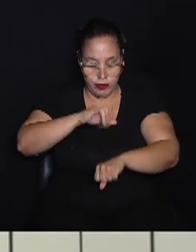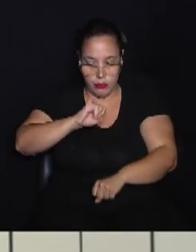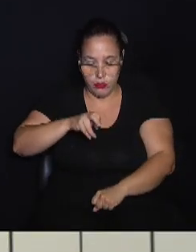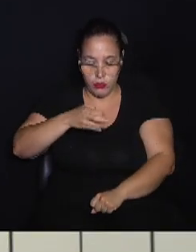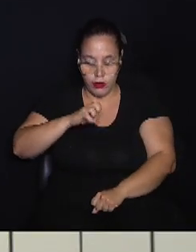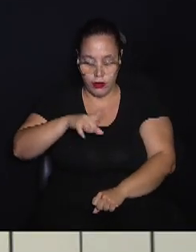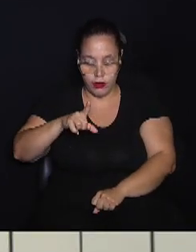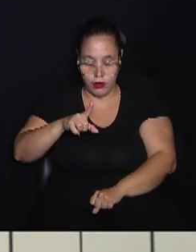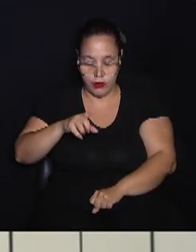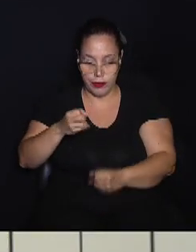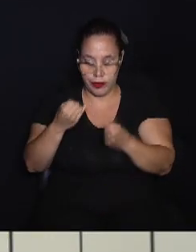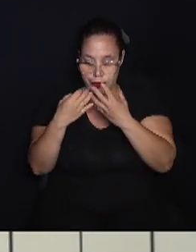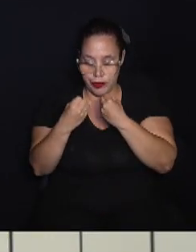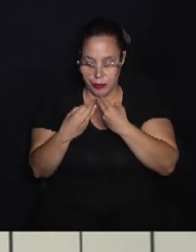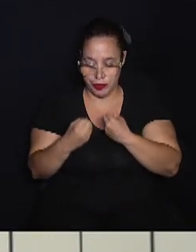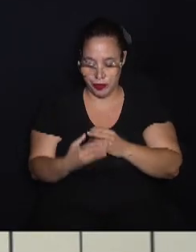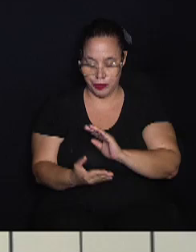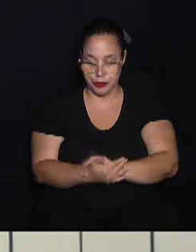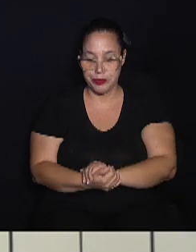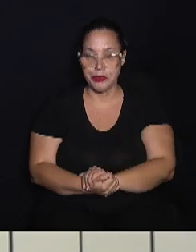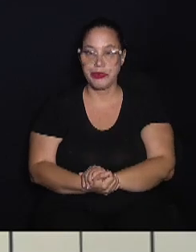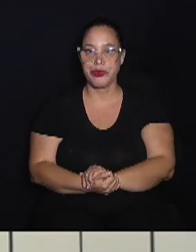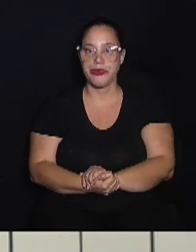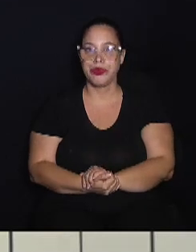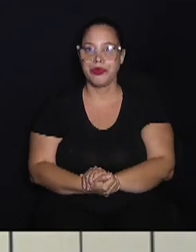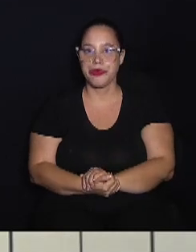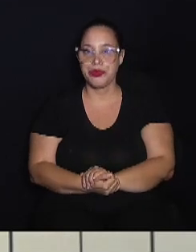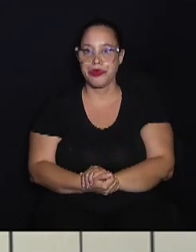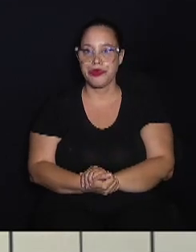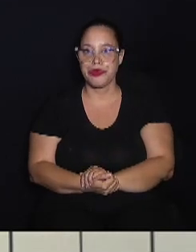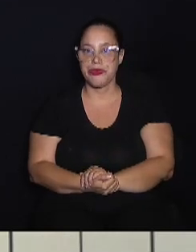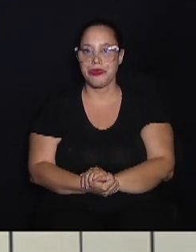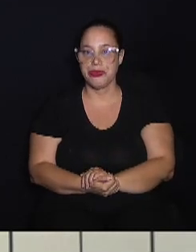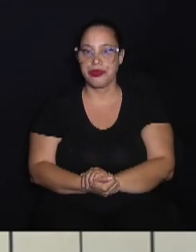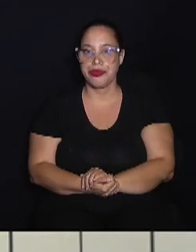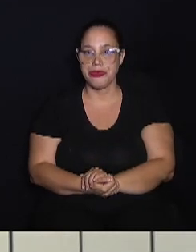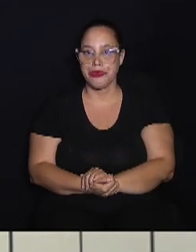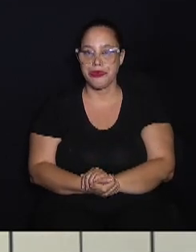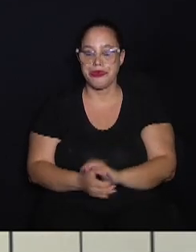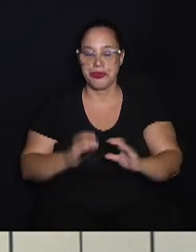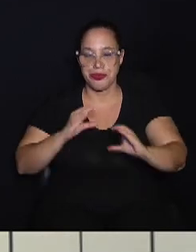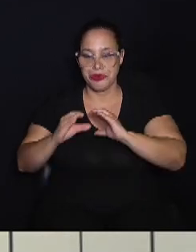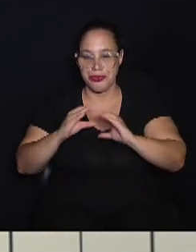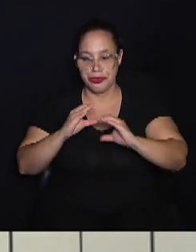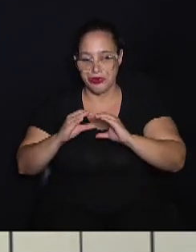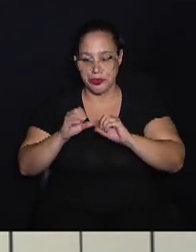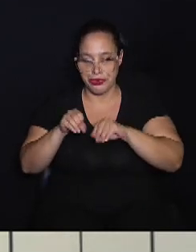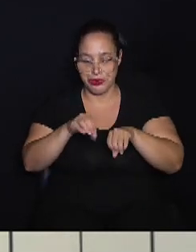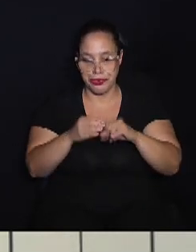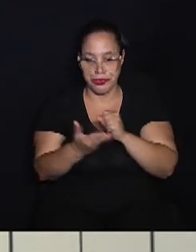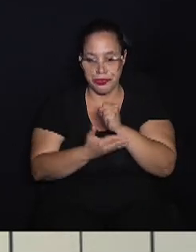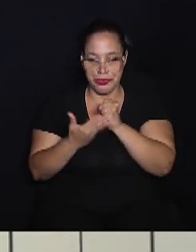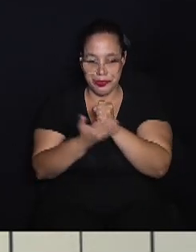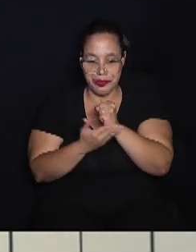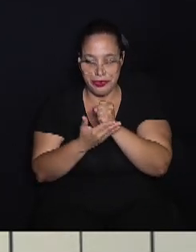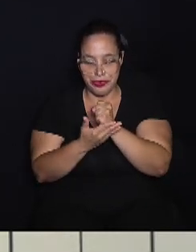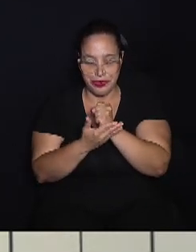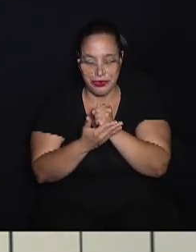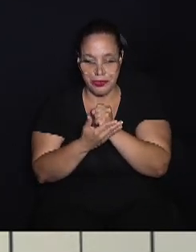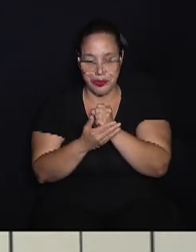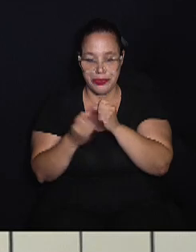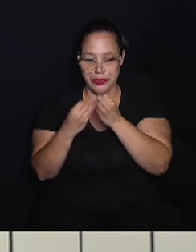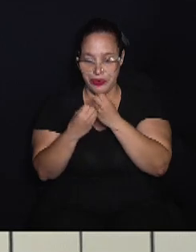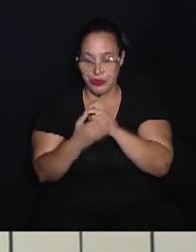tempo e as informações que foram passados aqui pelo José Flávio GAT que é coordenador da Educação Básica pelas